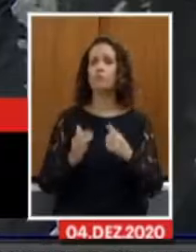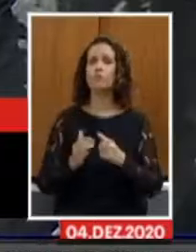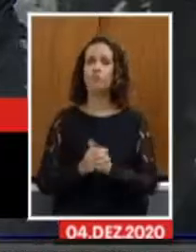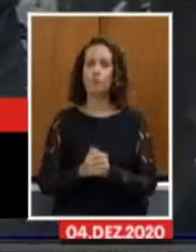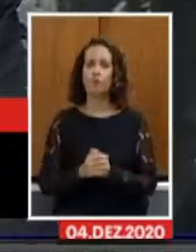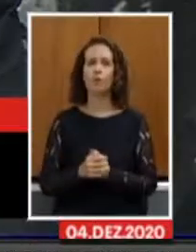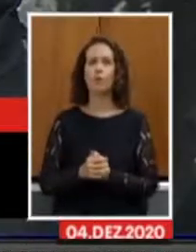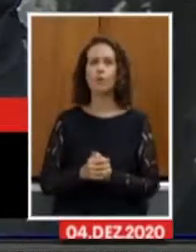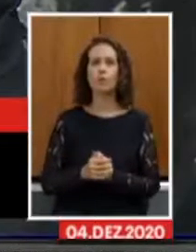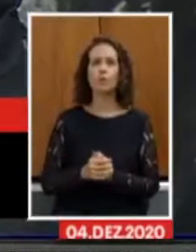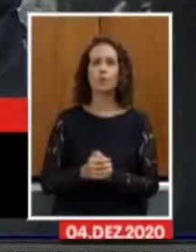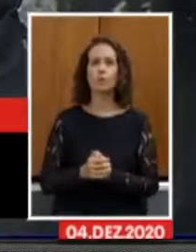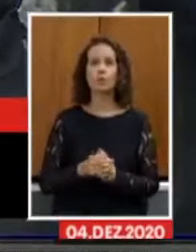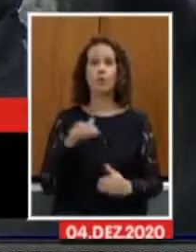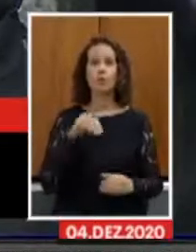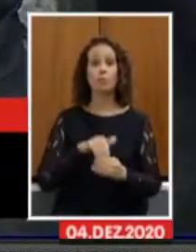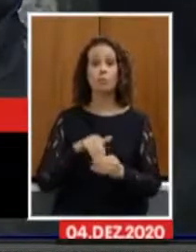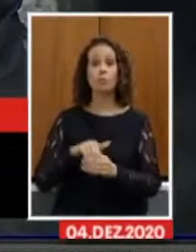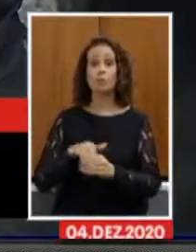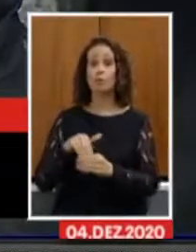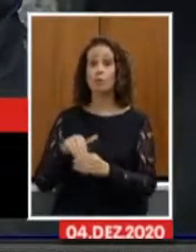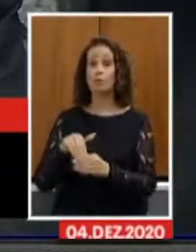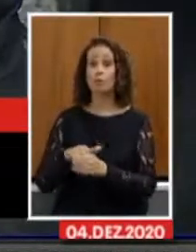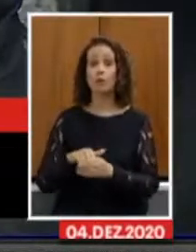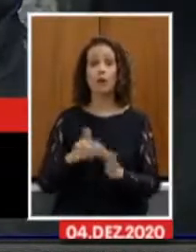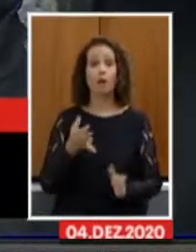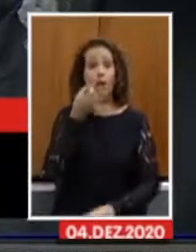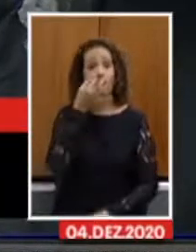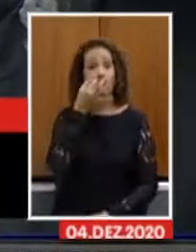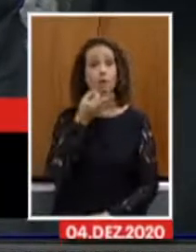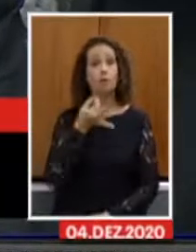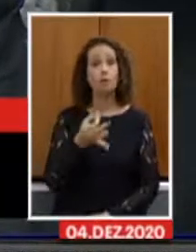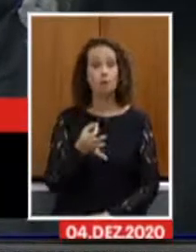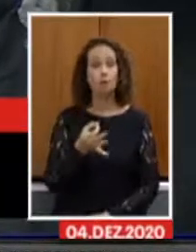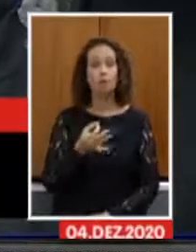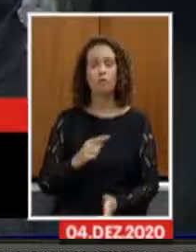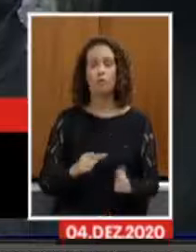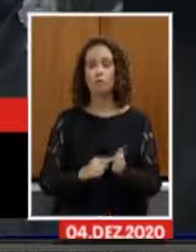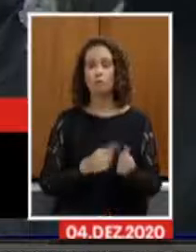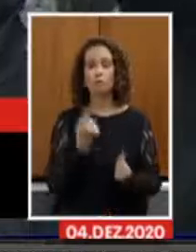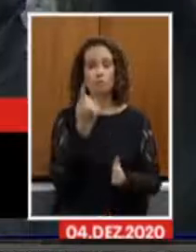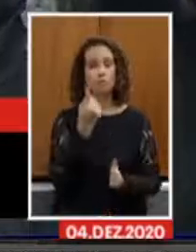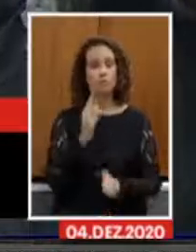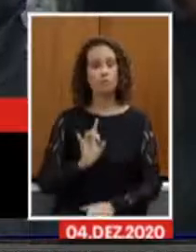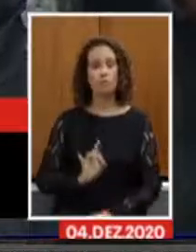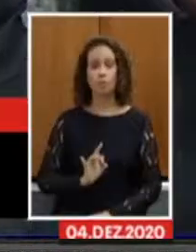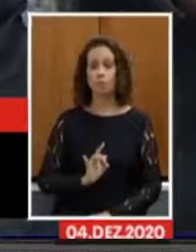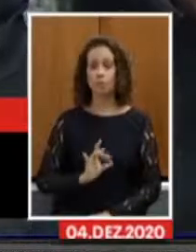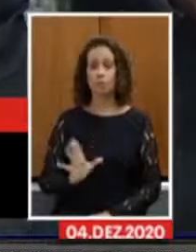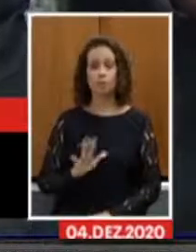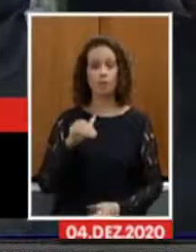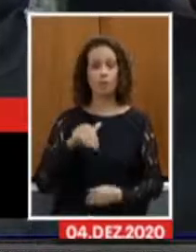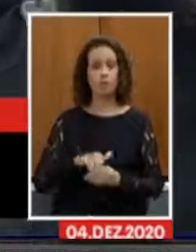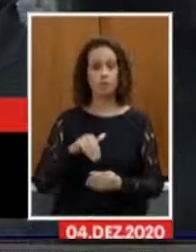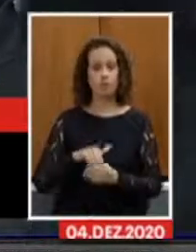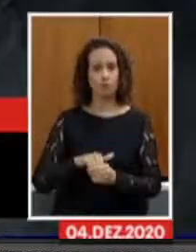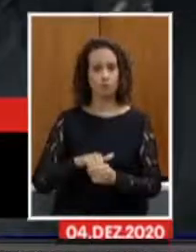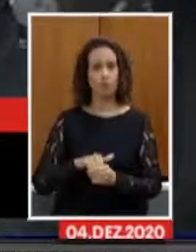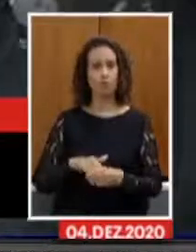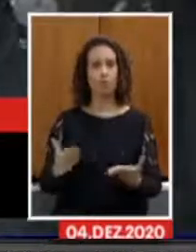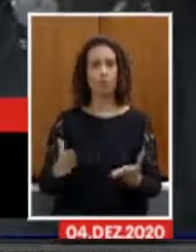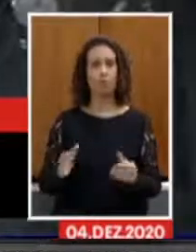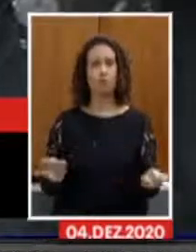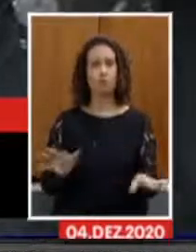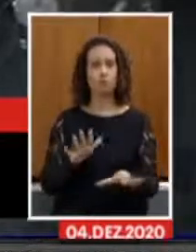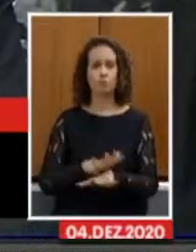único. Portanto, só todos fiquem atentos, porque só vamos fazer uma chamada de votação. Esgotada